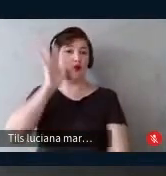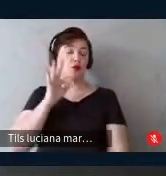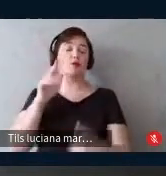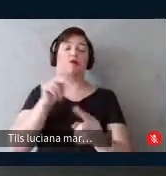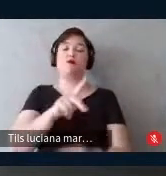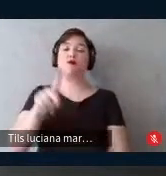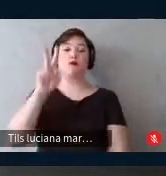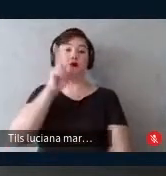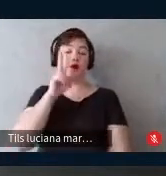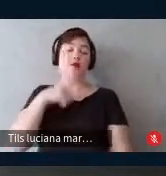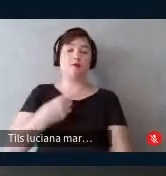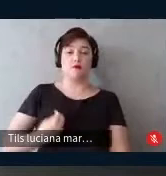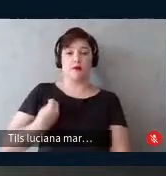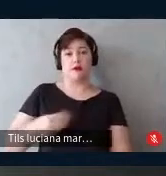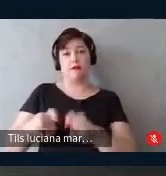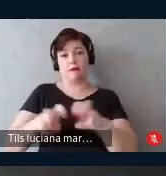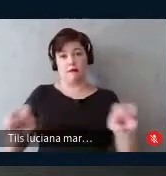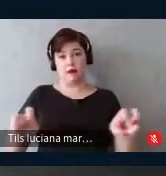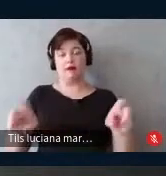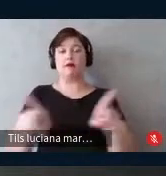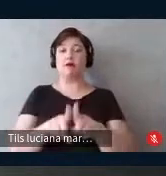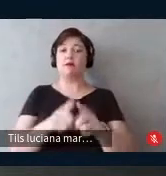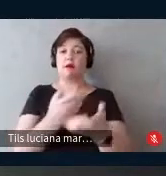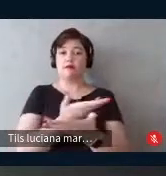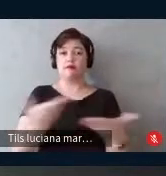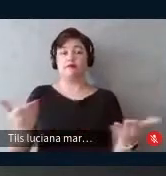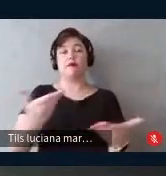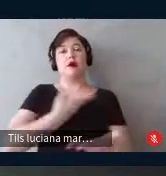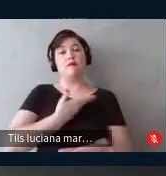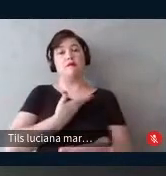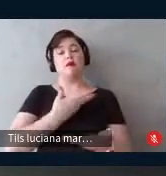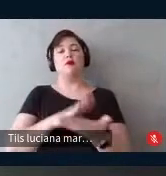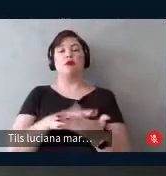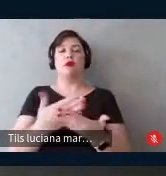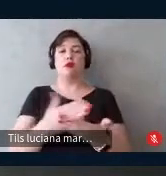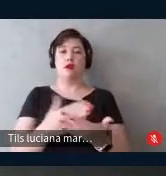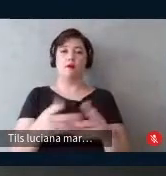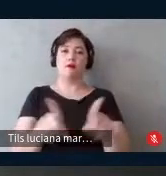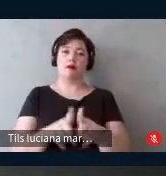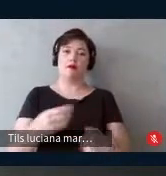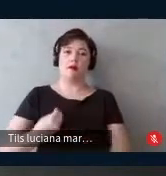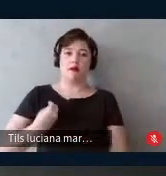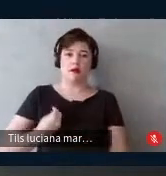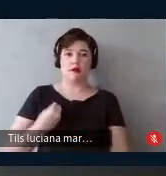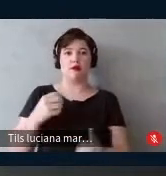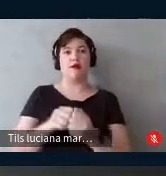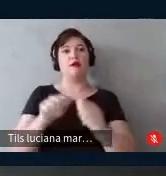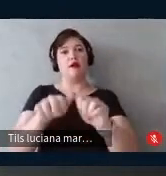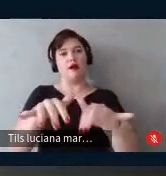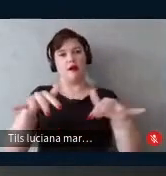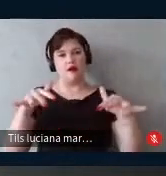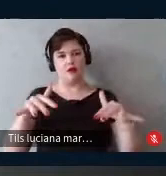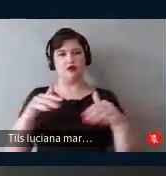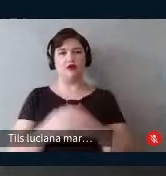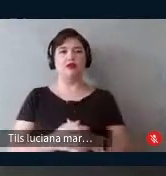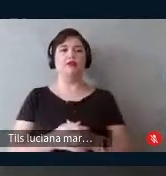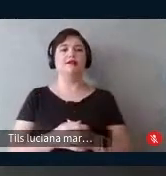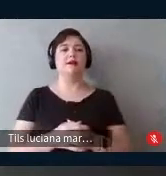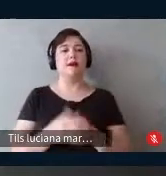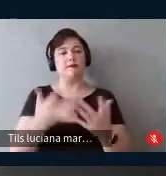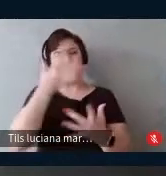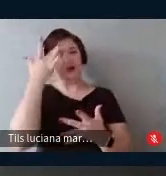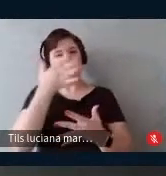estarem aqui na banca, aos meus amigos intérpretes também, que estão aqui, e à nossa audiência.